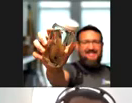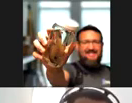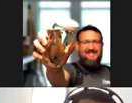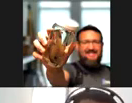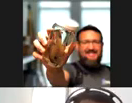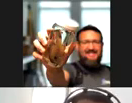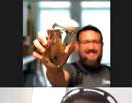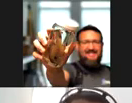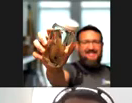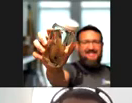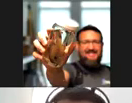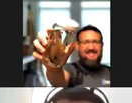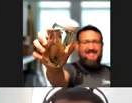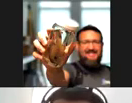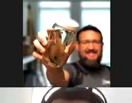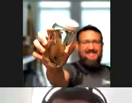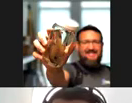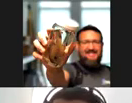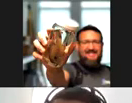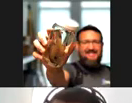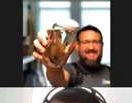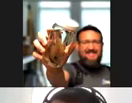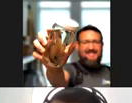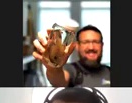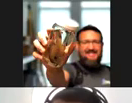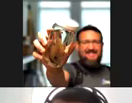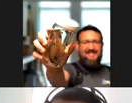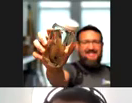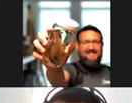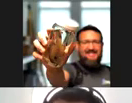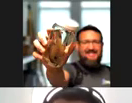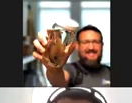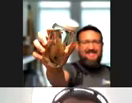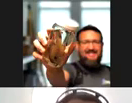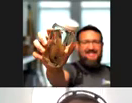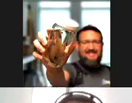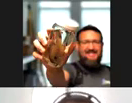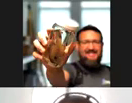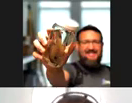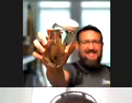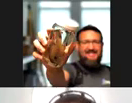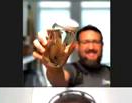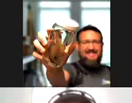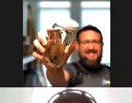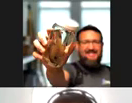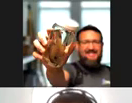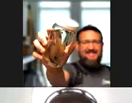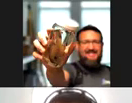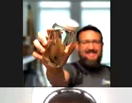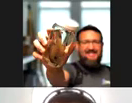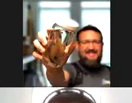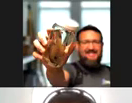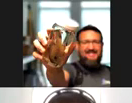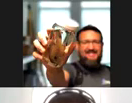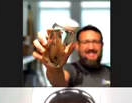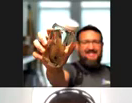começa a surgir uma linha dentro da ecologia que se propõe a discutir os indivíduos. Na lógica de que, bom, se o